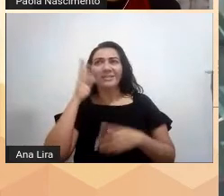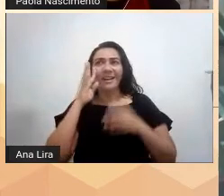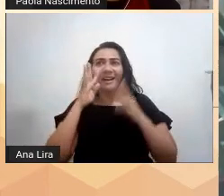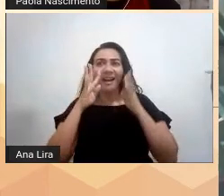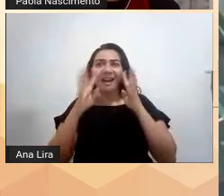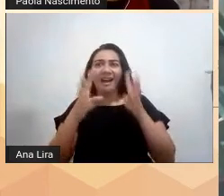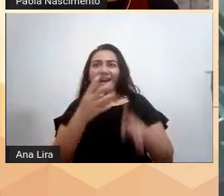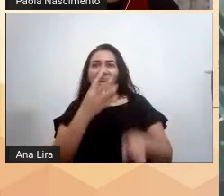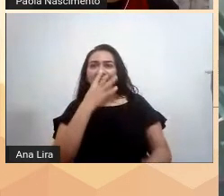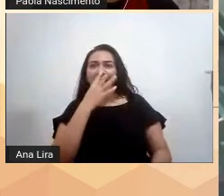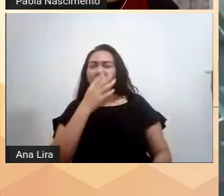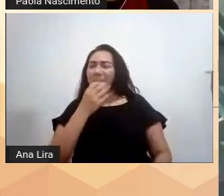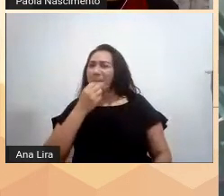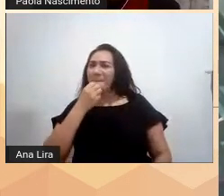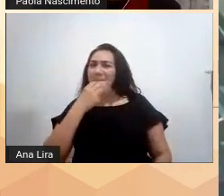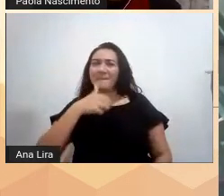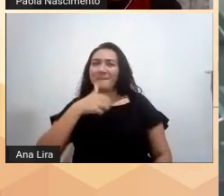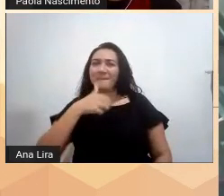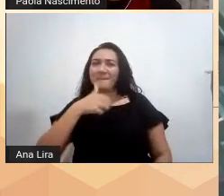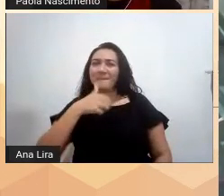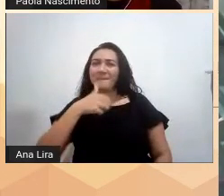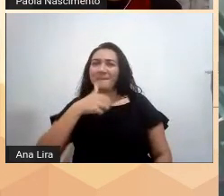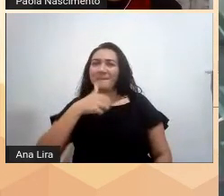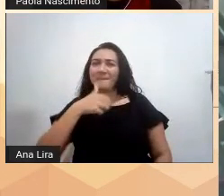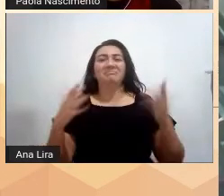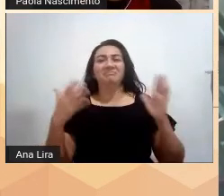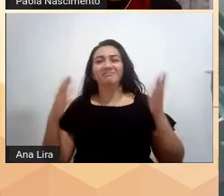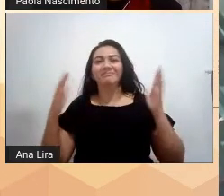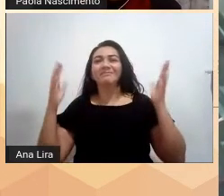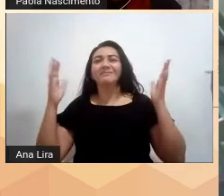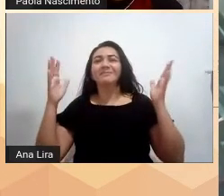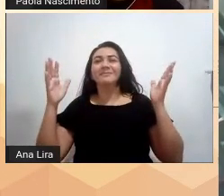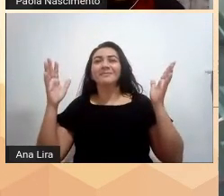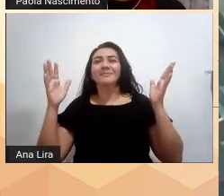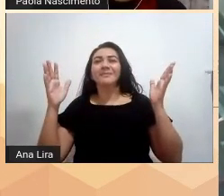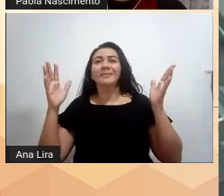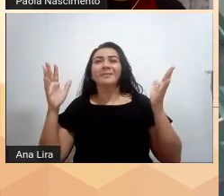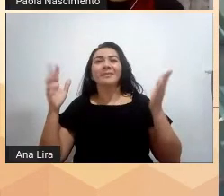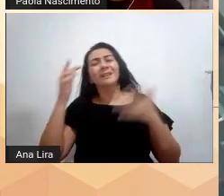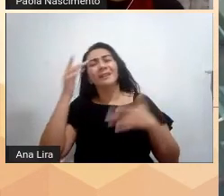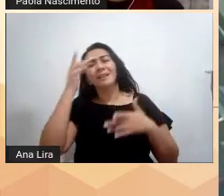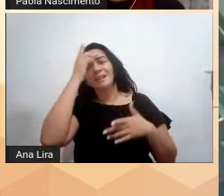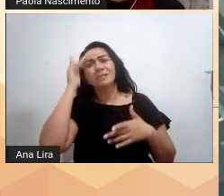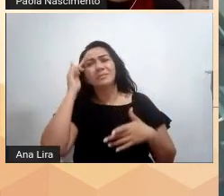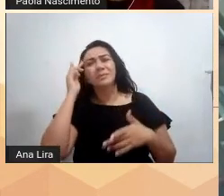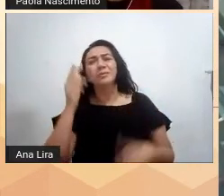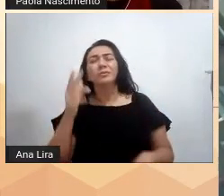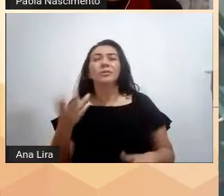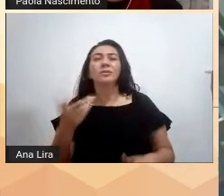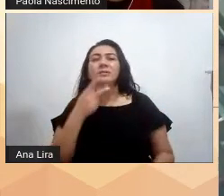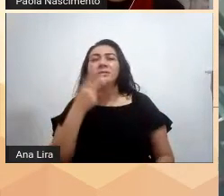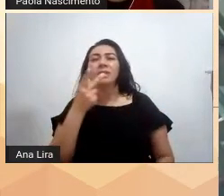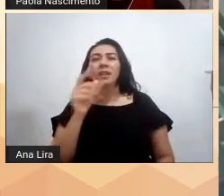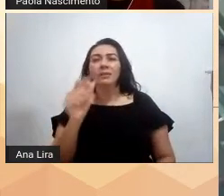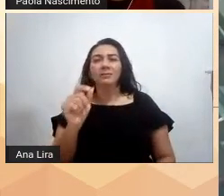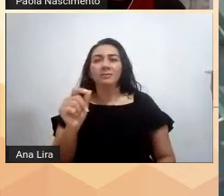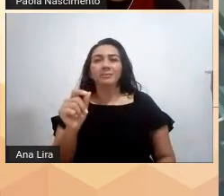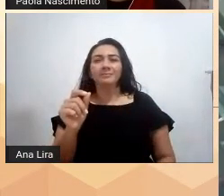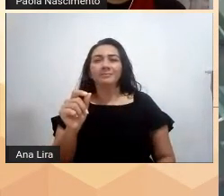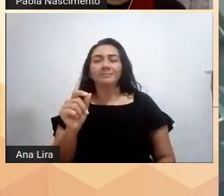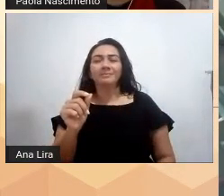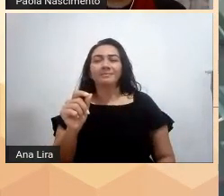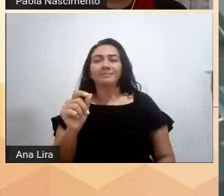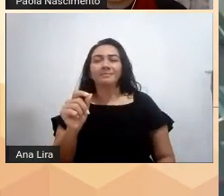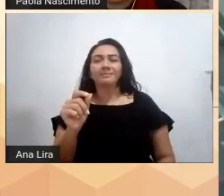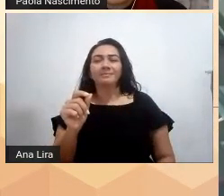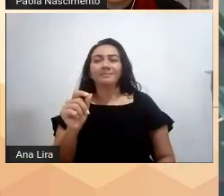deixar aqui, né, registrado para vocês, que um deles foi quando eu estava na entrada do auditório. Ele é um equipamento cultural, vocês podem